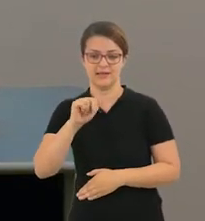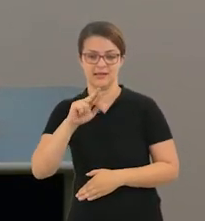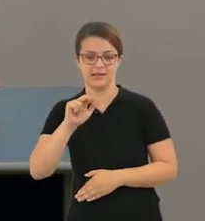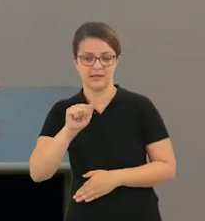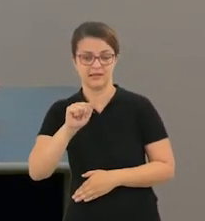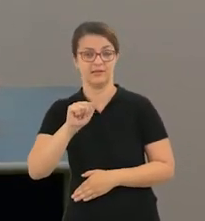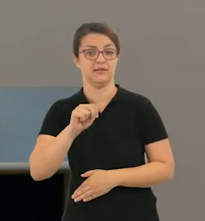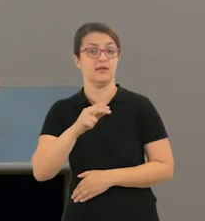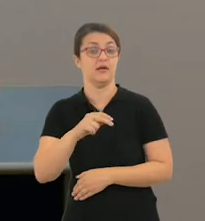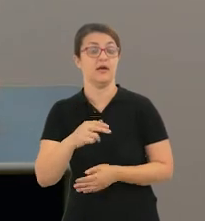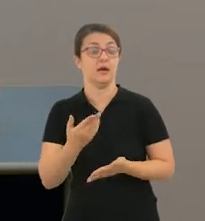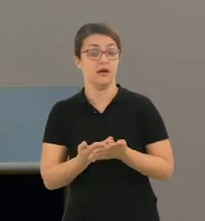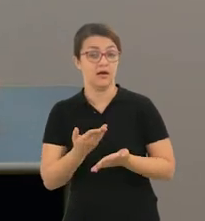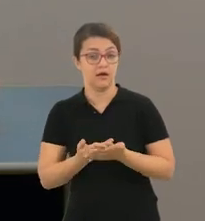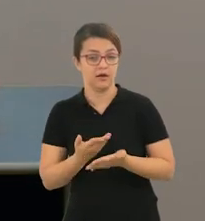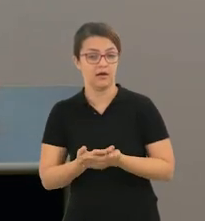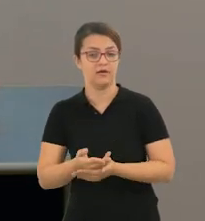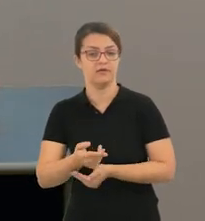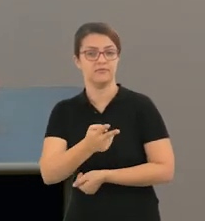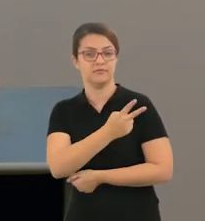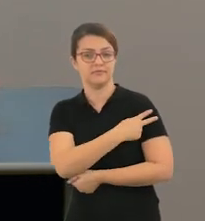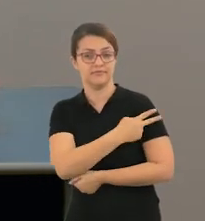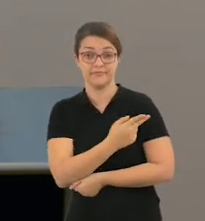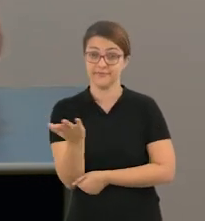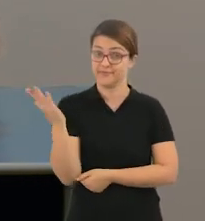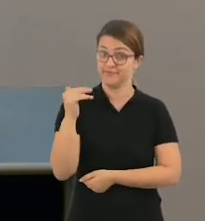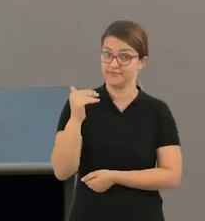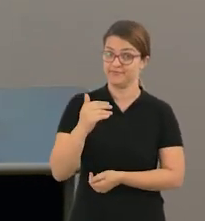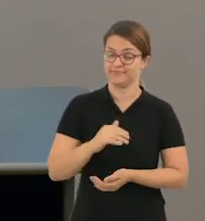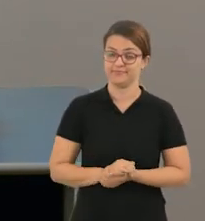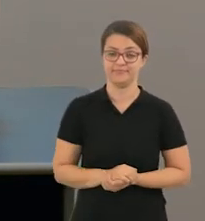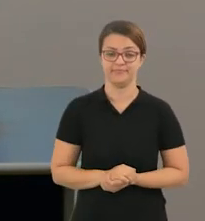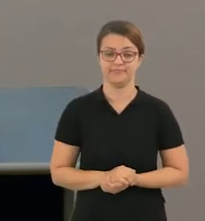essa é a nossa aula para o segundo ano do Ensino Fundamental. Vamos lá?